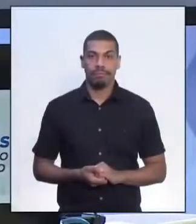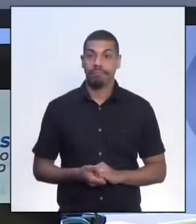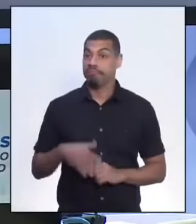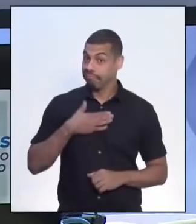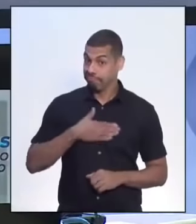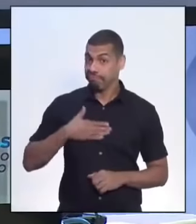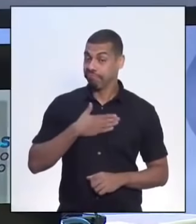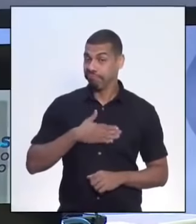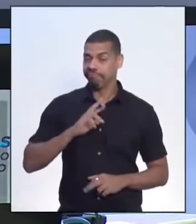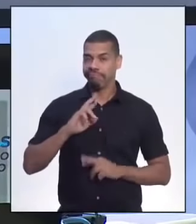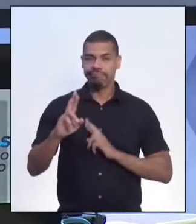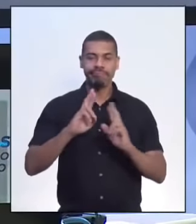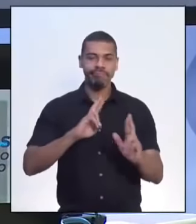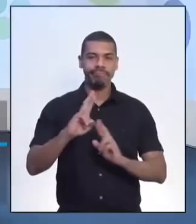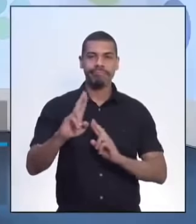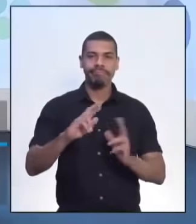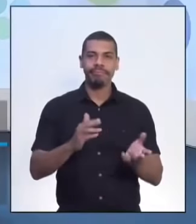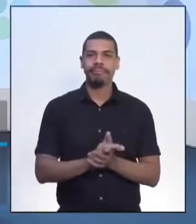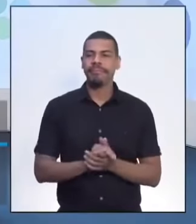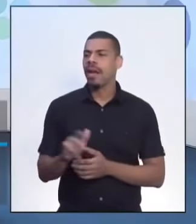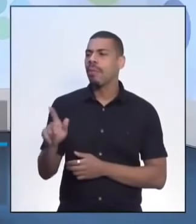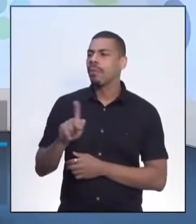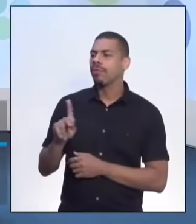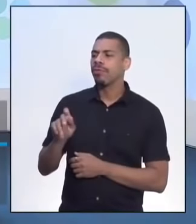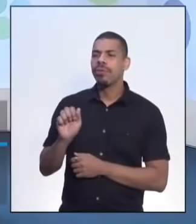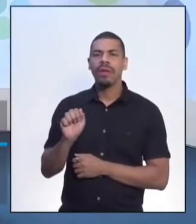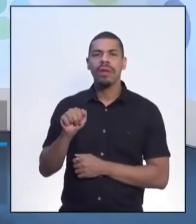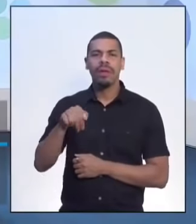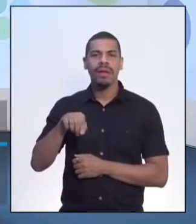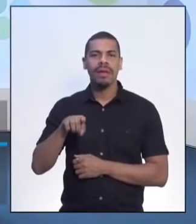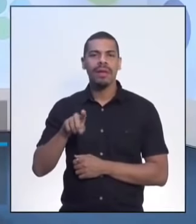Gostei das respostas. E aí, Andréia? Olha,